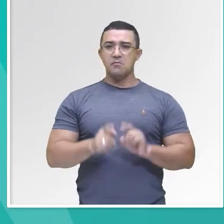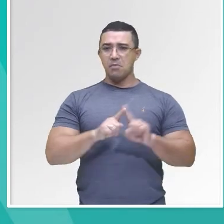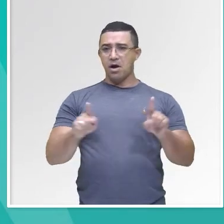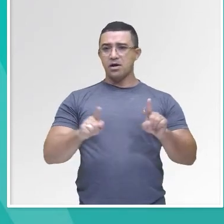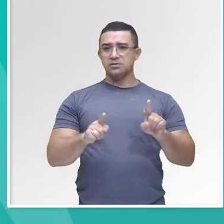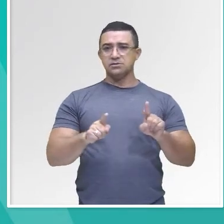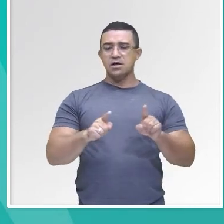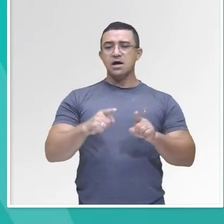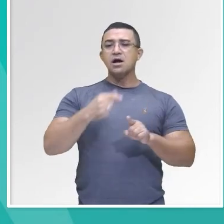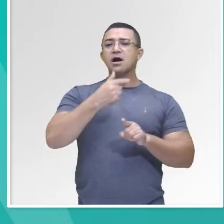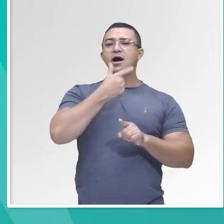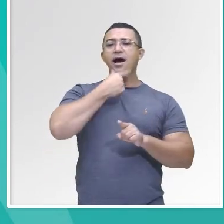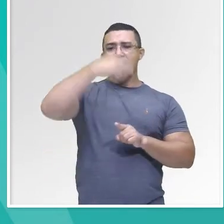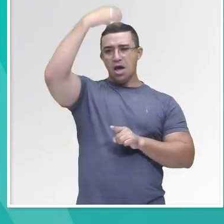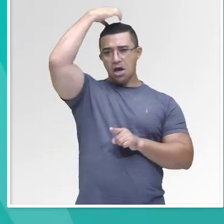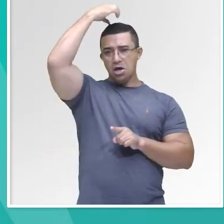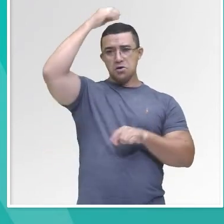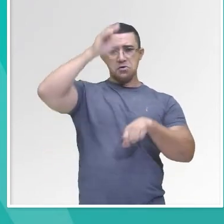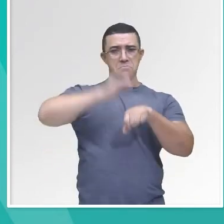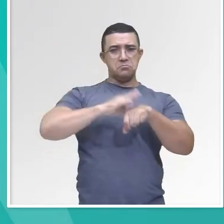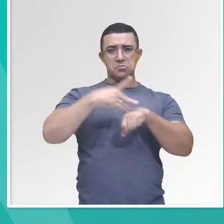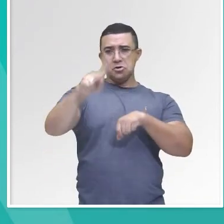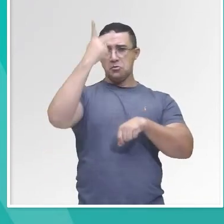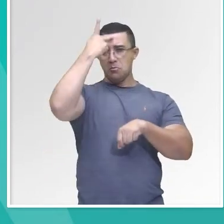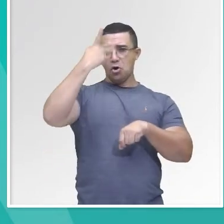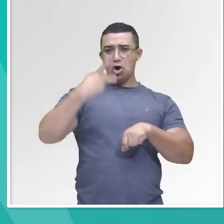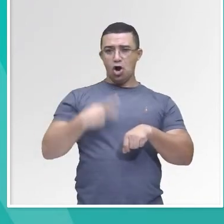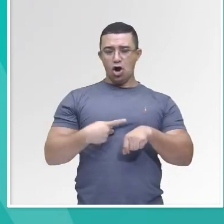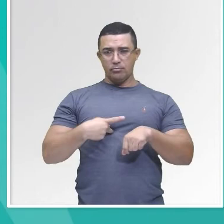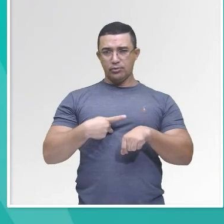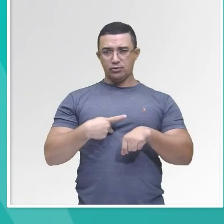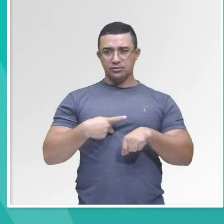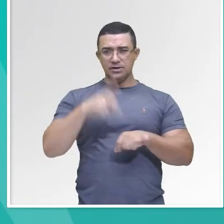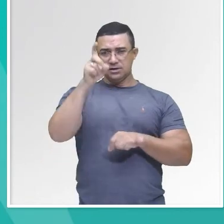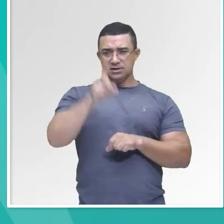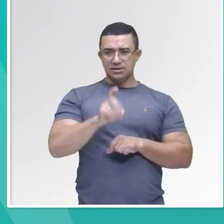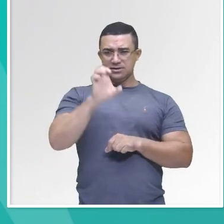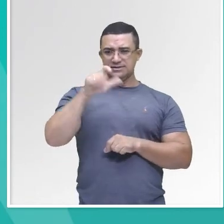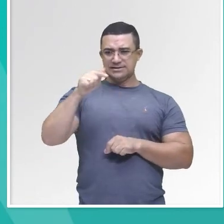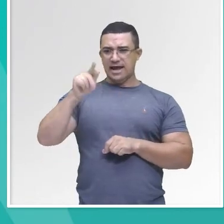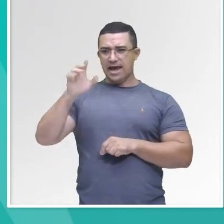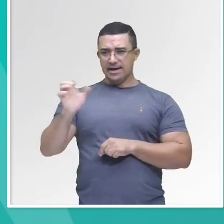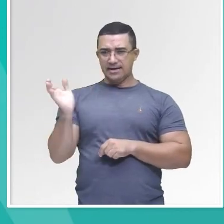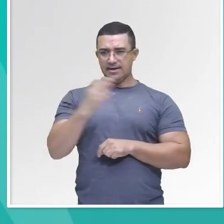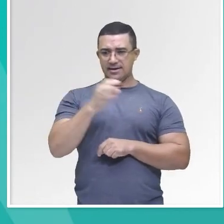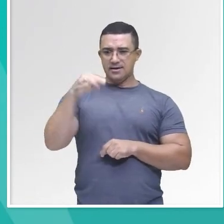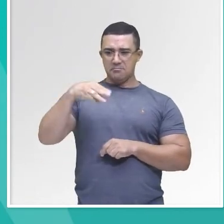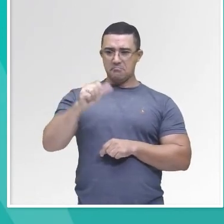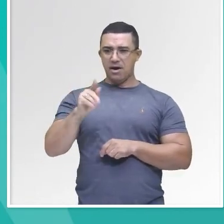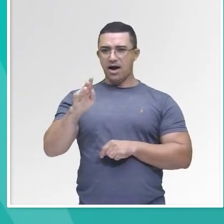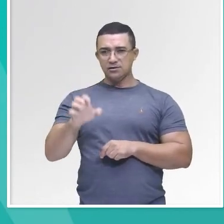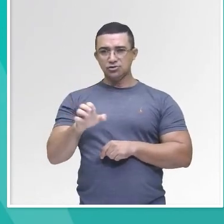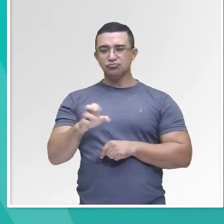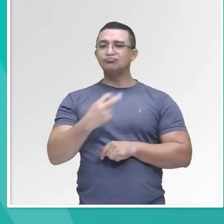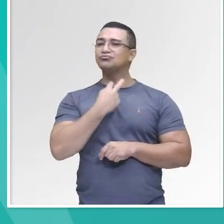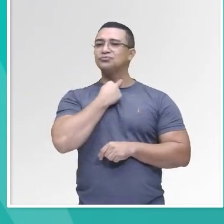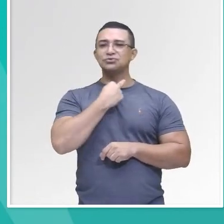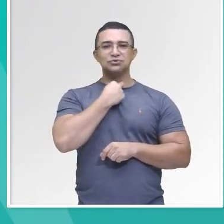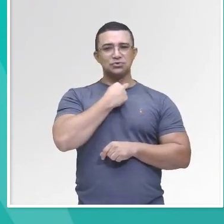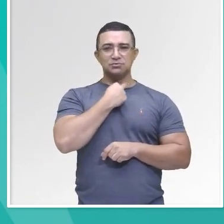gente movimenta as peças do xadrez, a gente precisa observar de uma